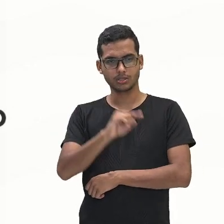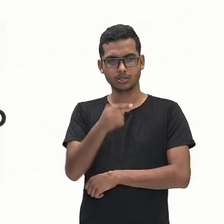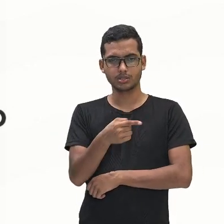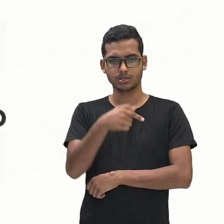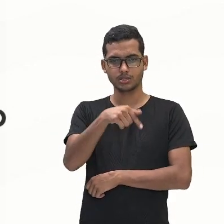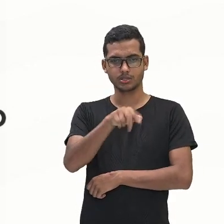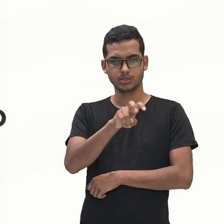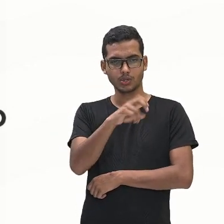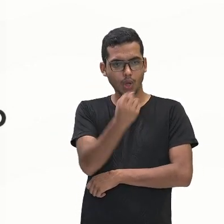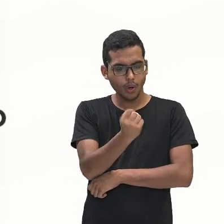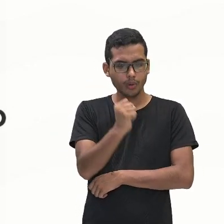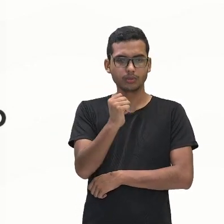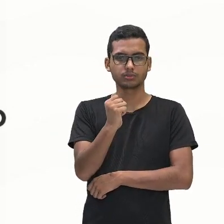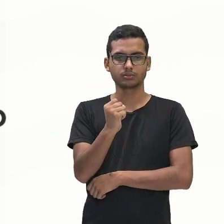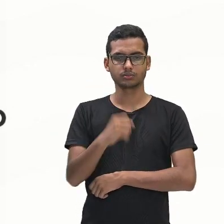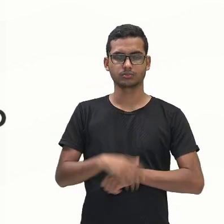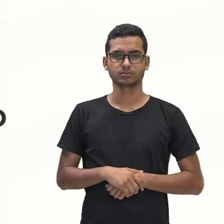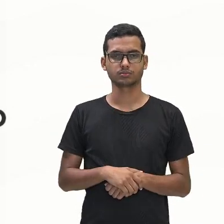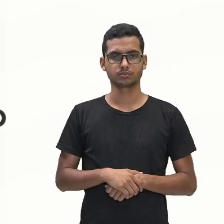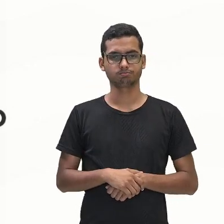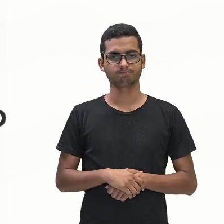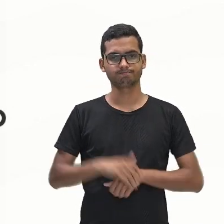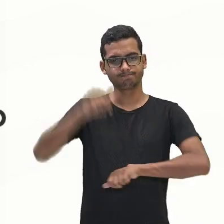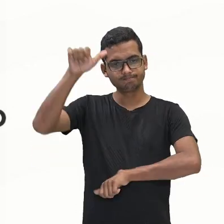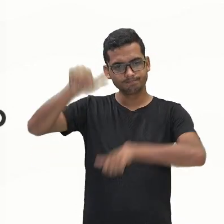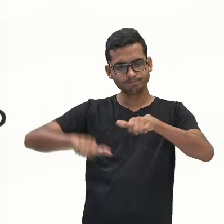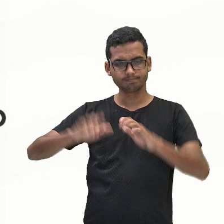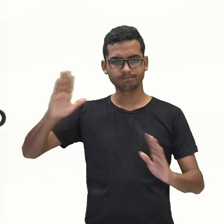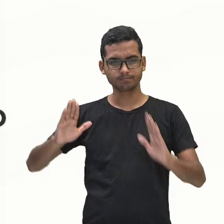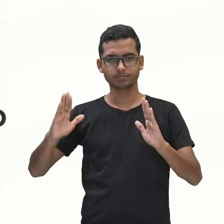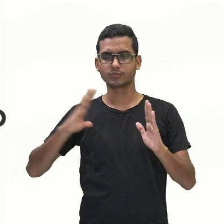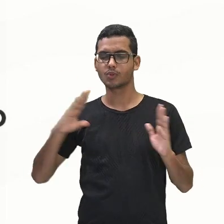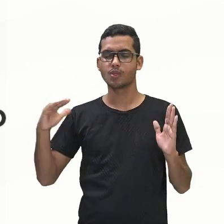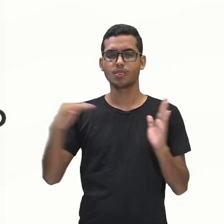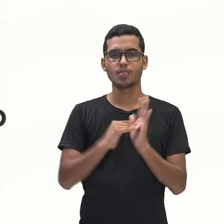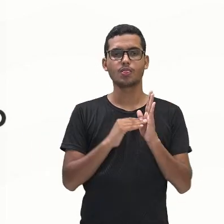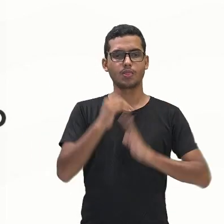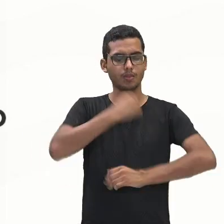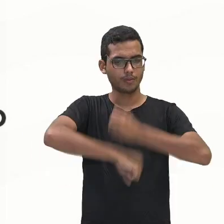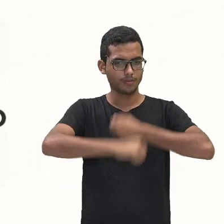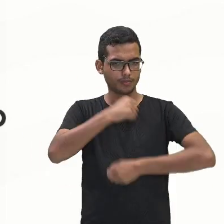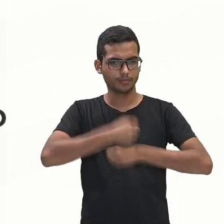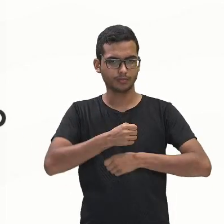758, e fazendo a análise chegando ali até o final de